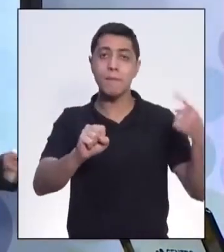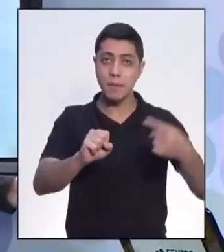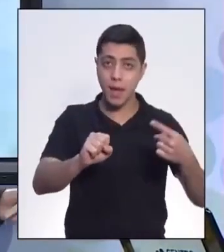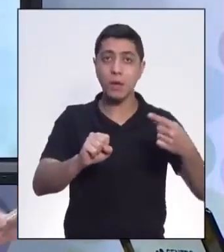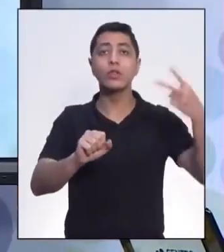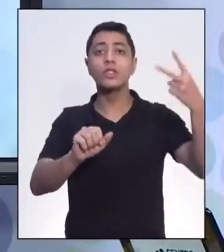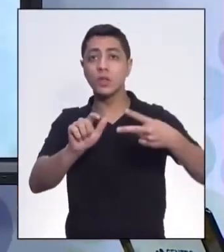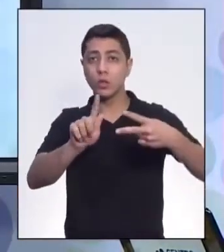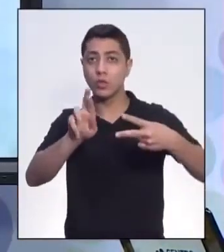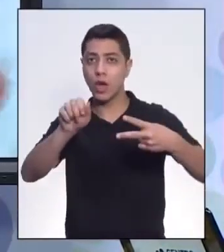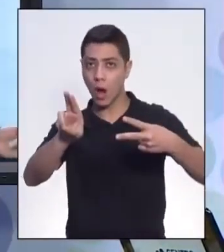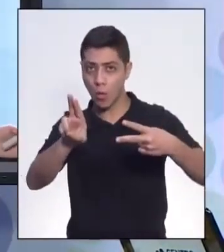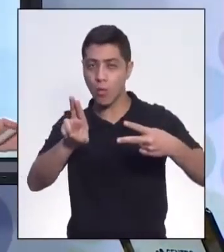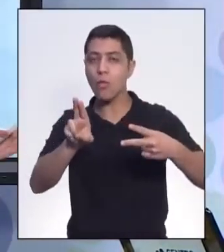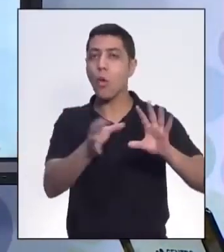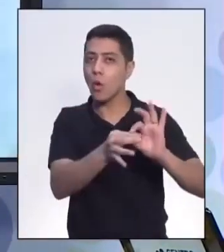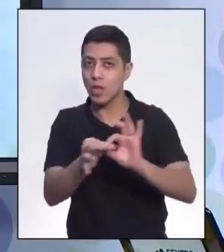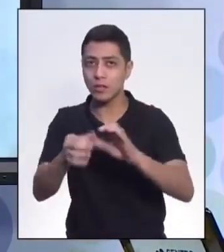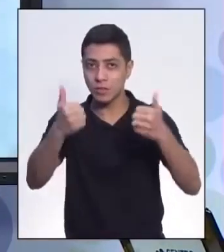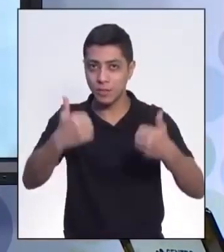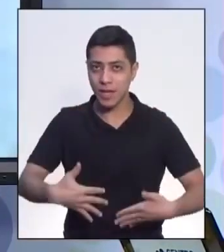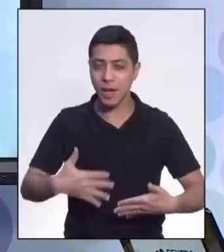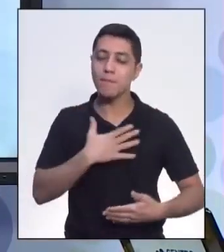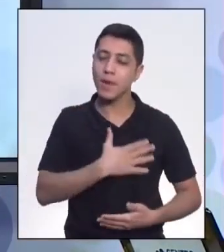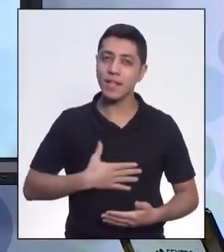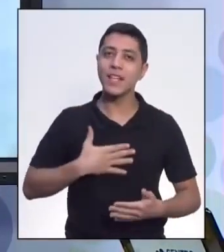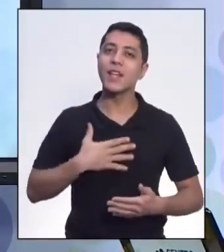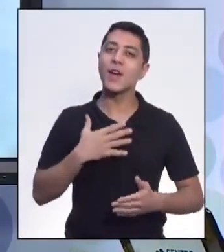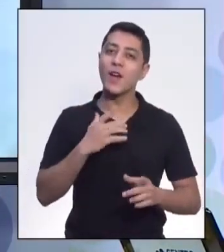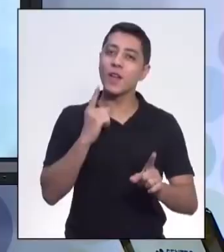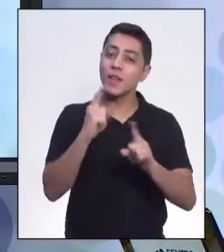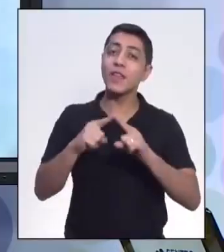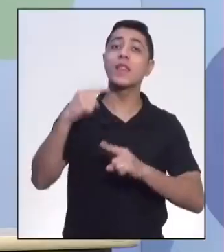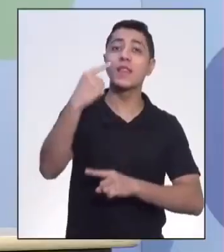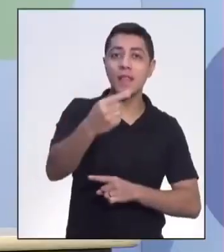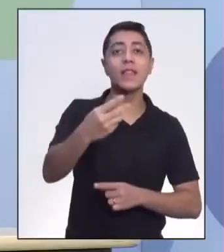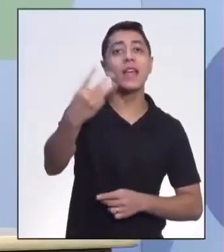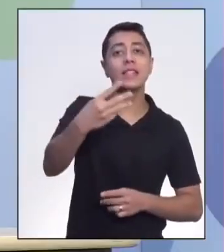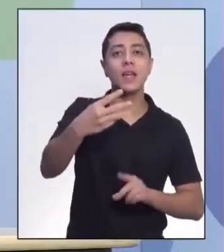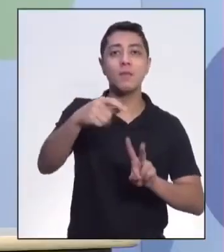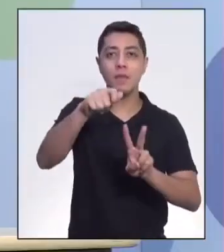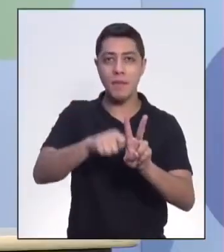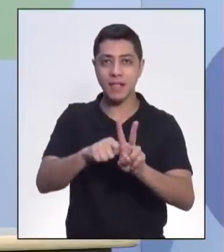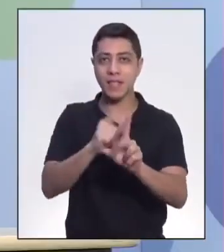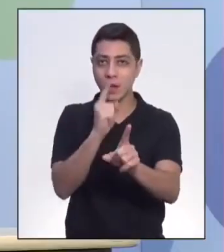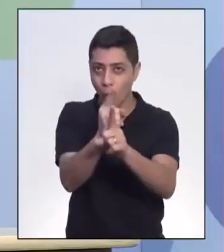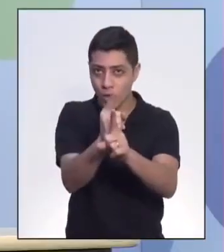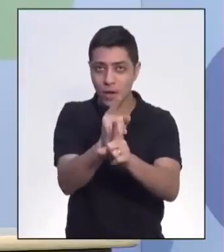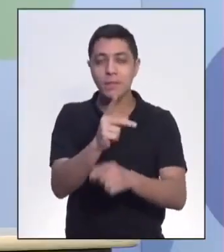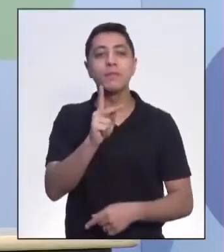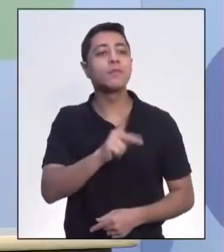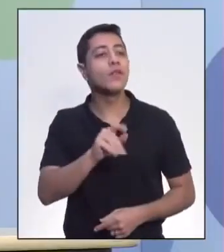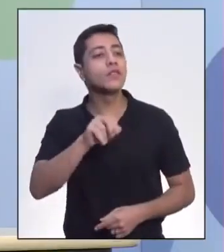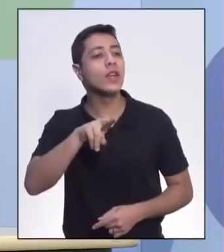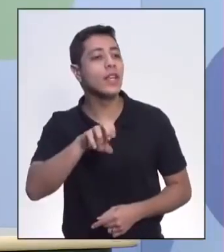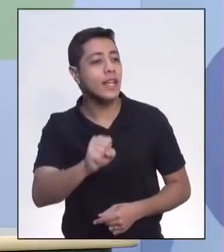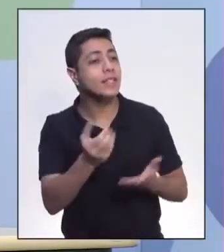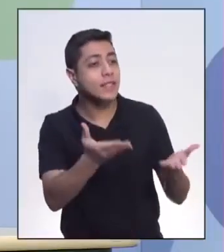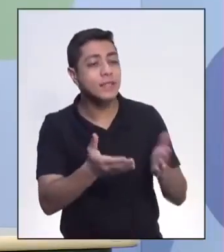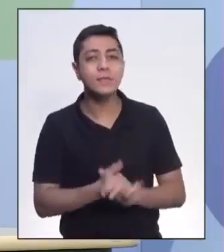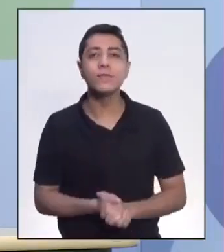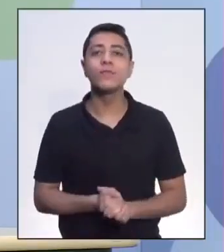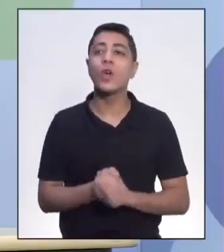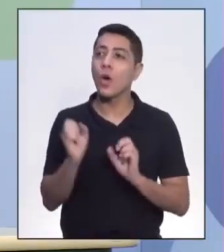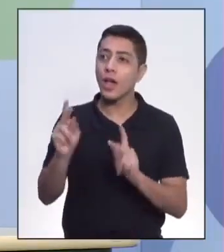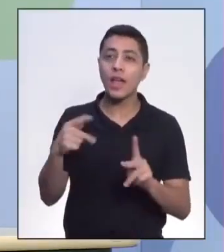prazer imenso, até o terceiro bimestre. Professora Inês? Ok, professora Roberta. Também quero falar para os alunos